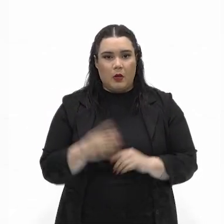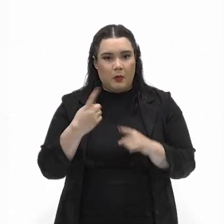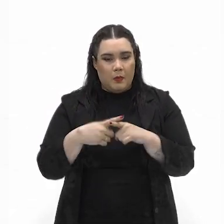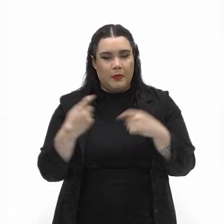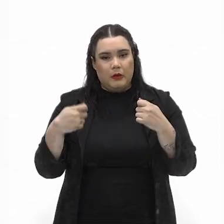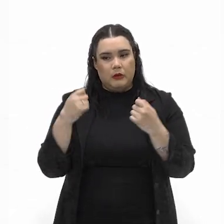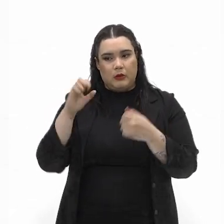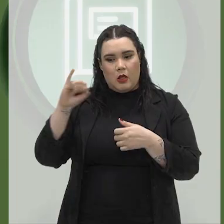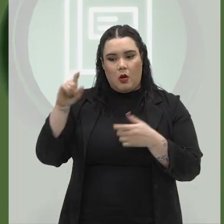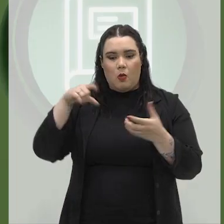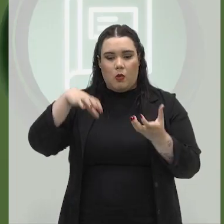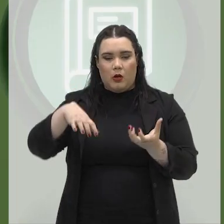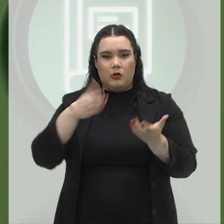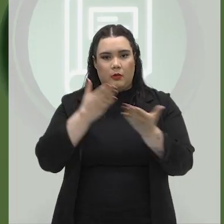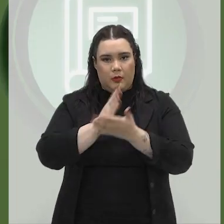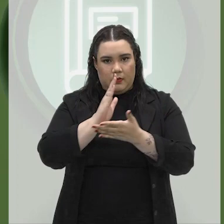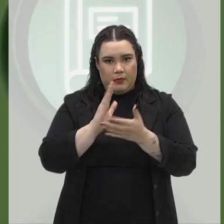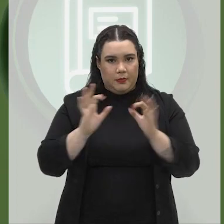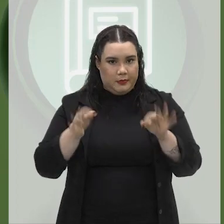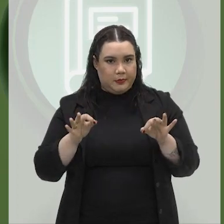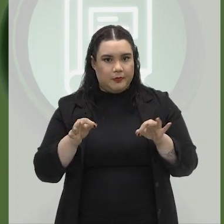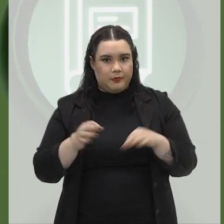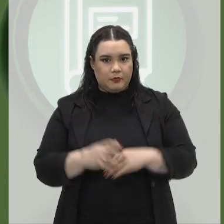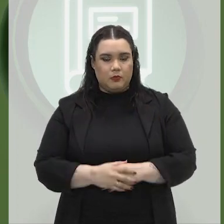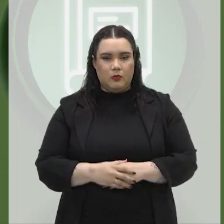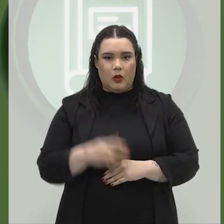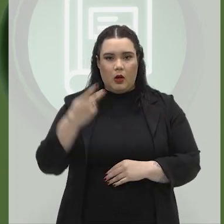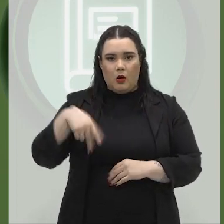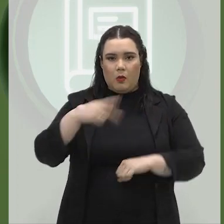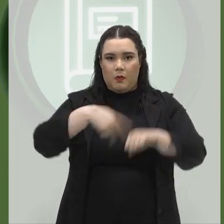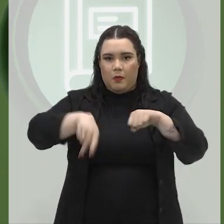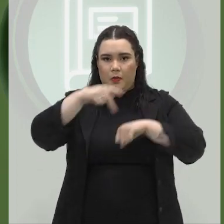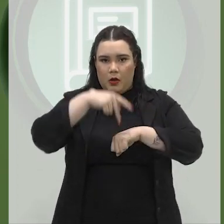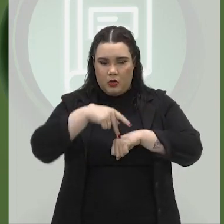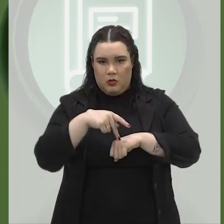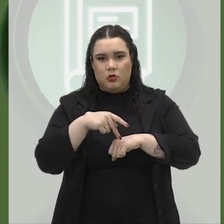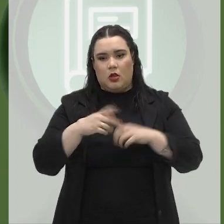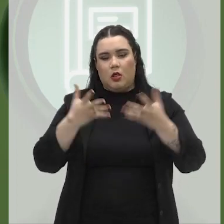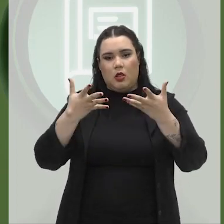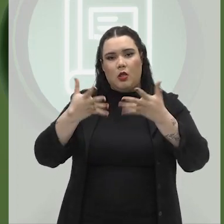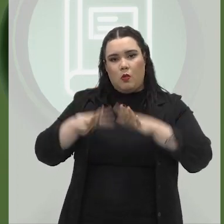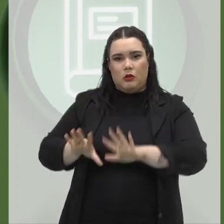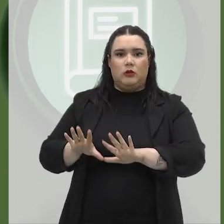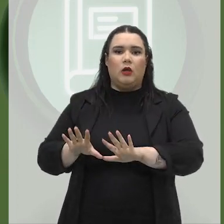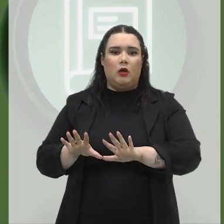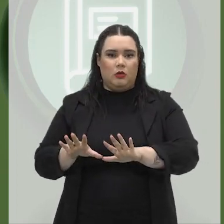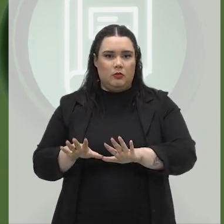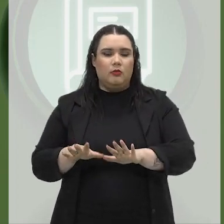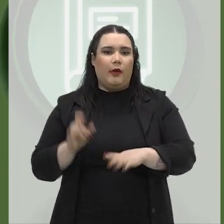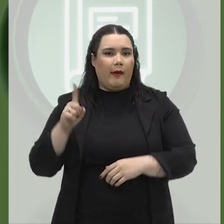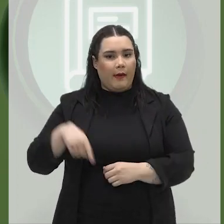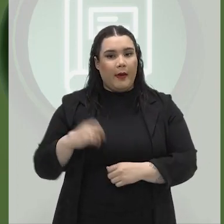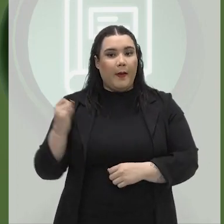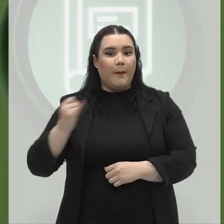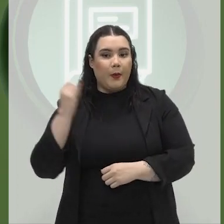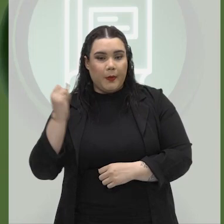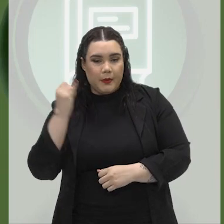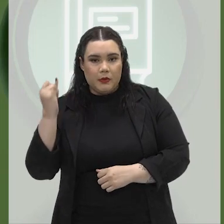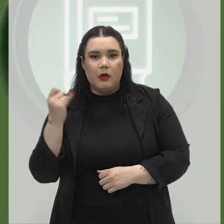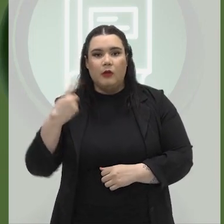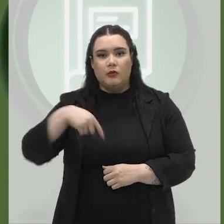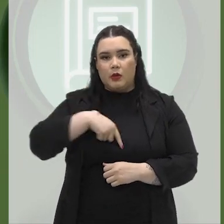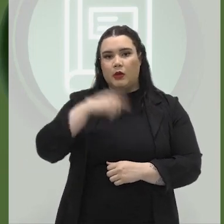no Congresso Nacional. Então, pessoal, o nosso país, ele é um país extremamente pacífico. Isso é extremamente importante que nós